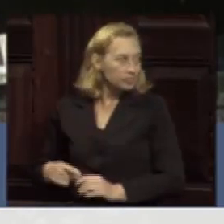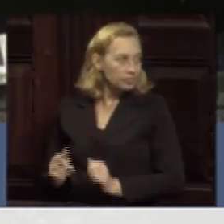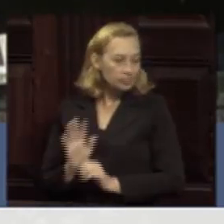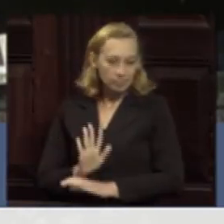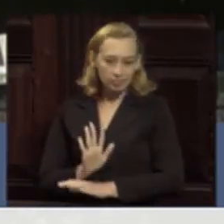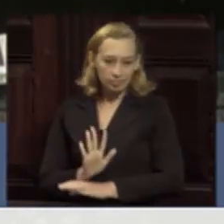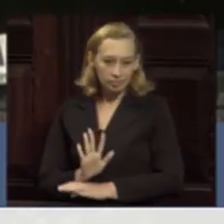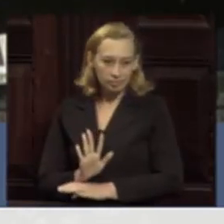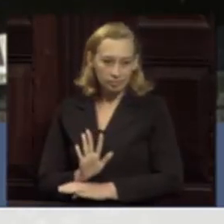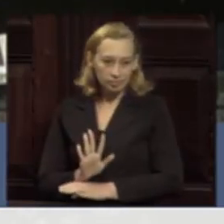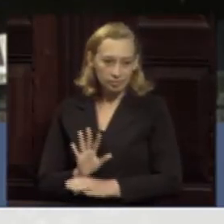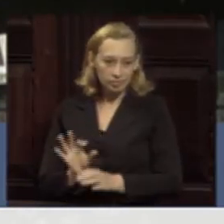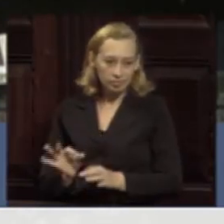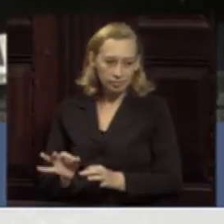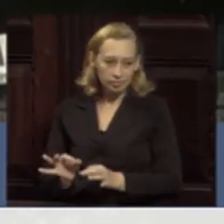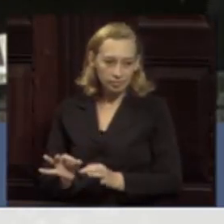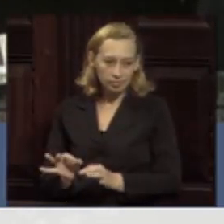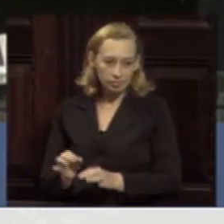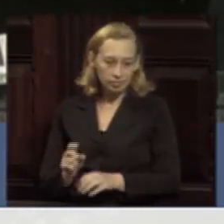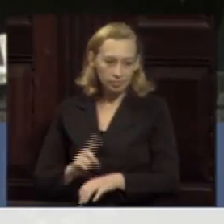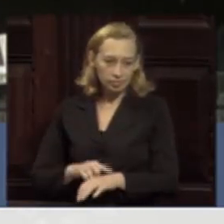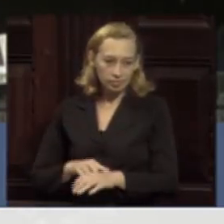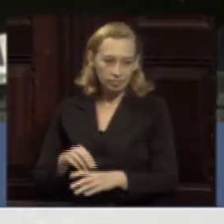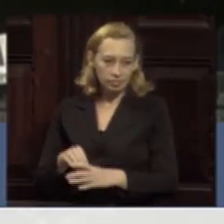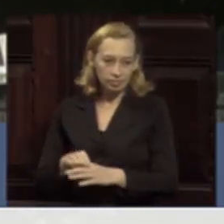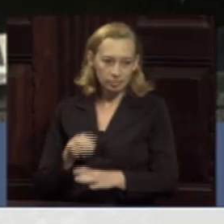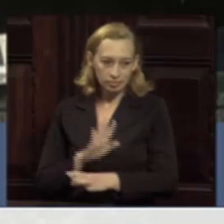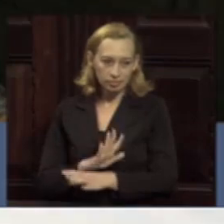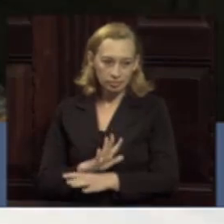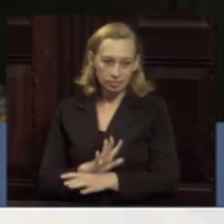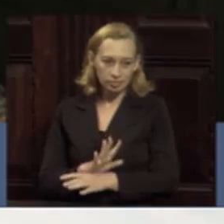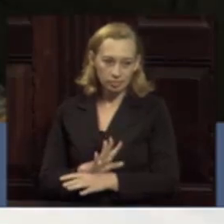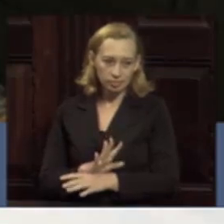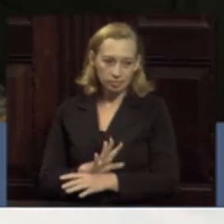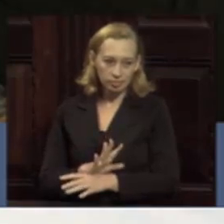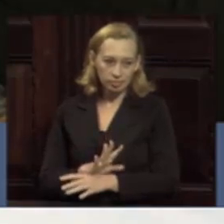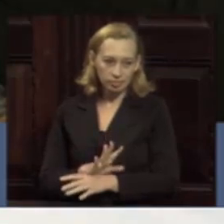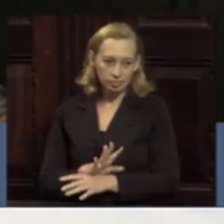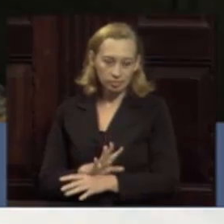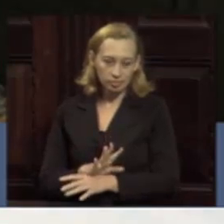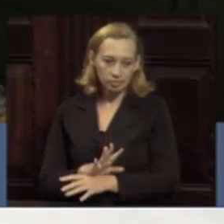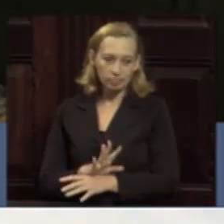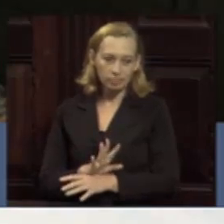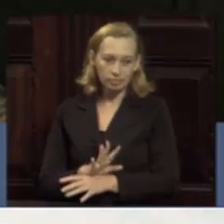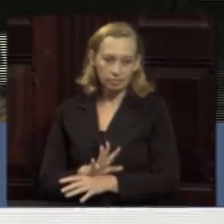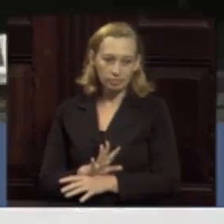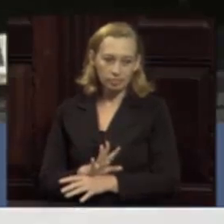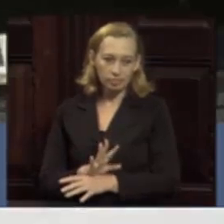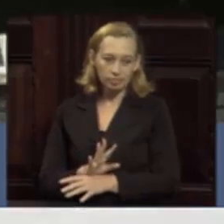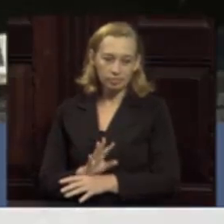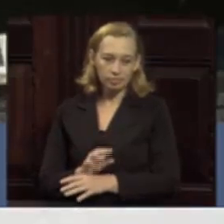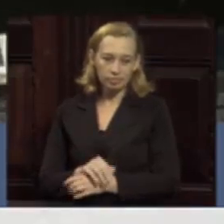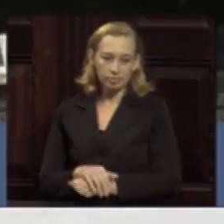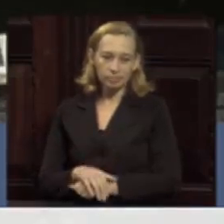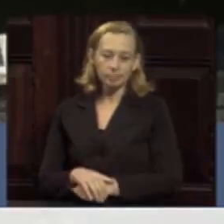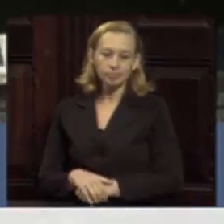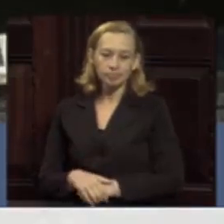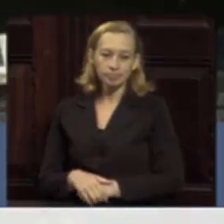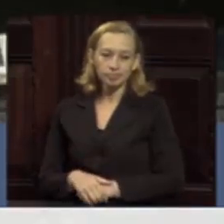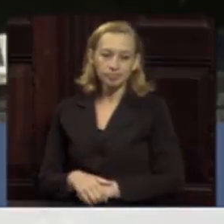processo de votação desse projeto. Sobre isso, o PL recebeu o parecer da Comissão de Mulheres? Recebeu. Recebeu.